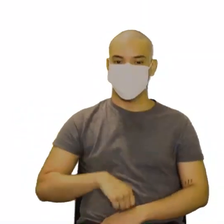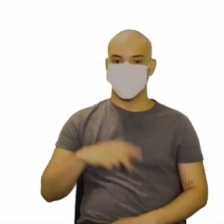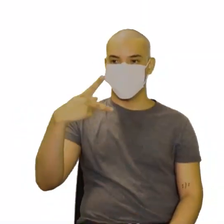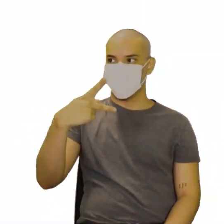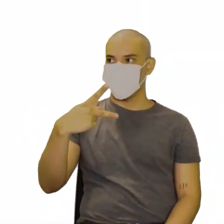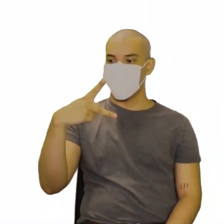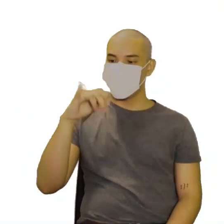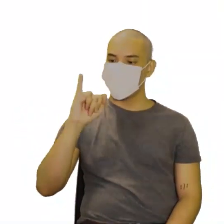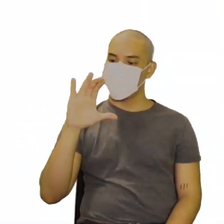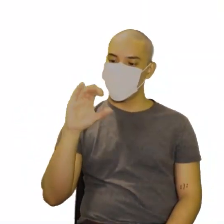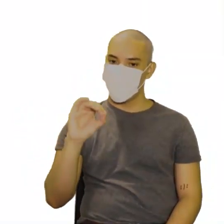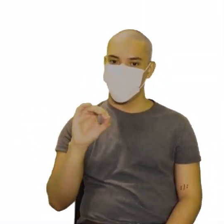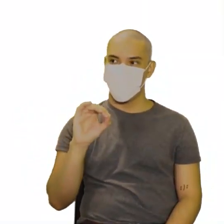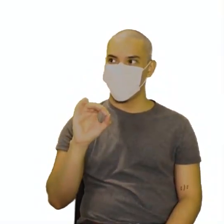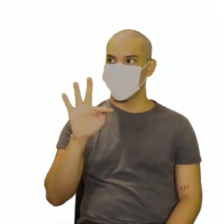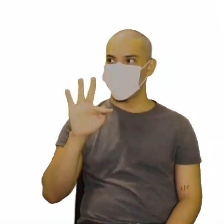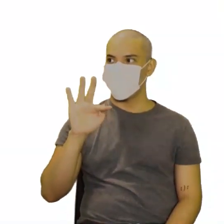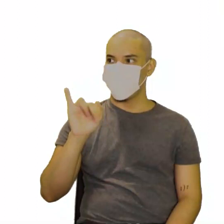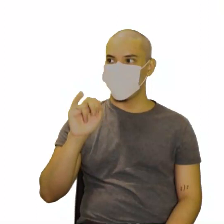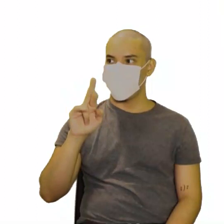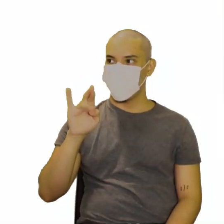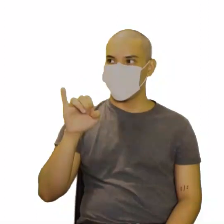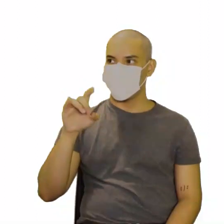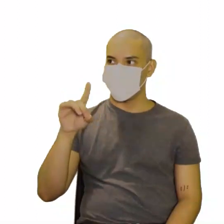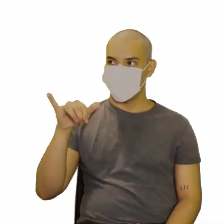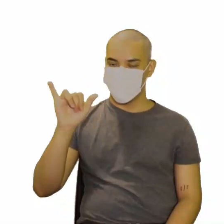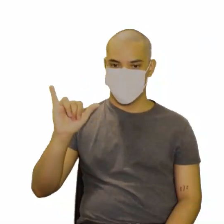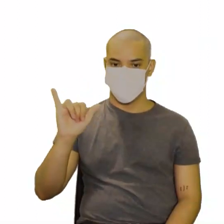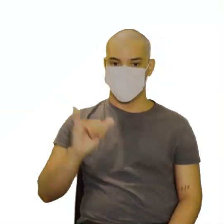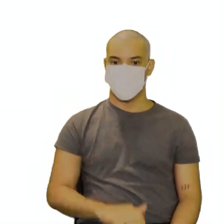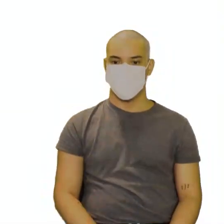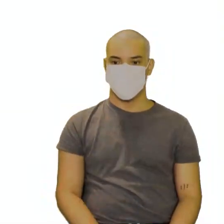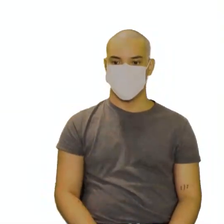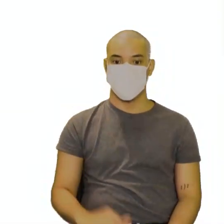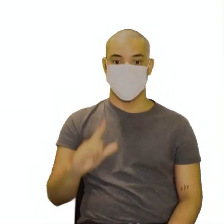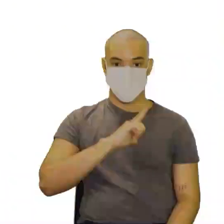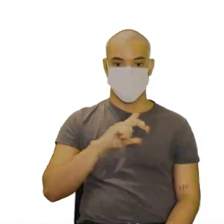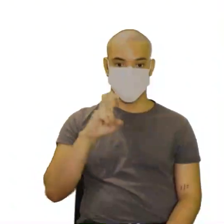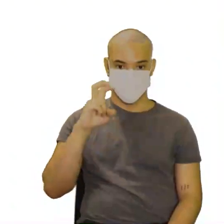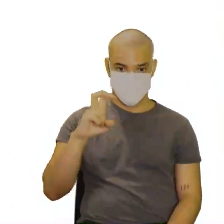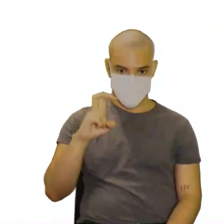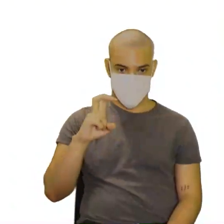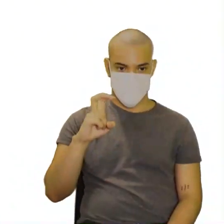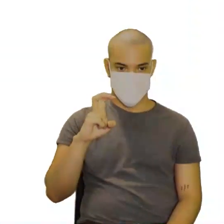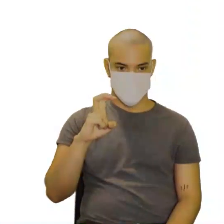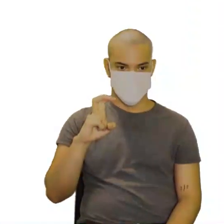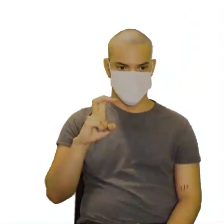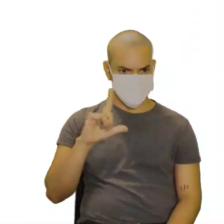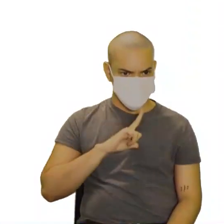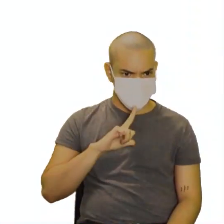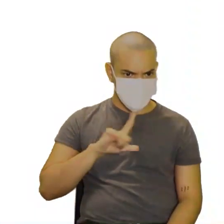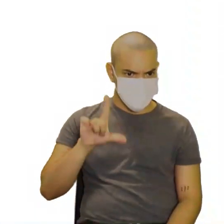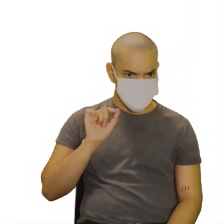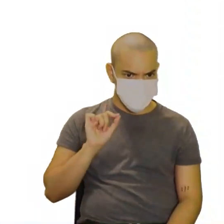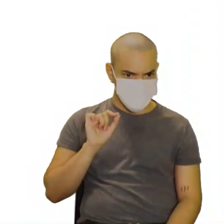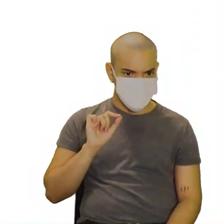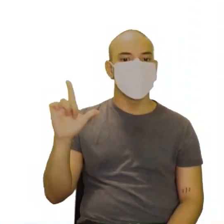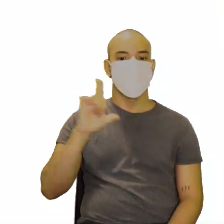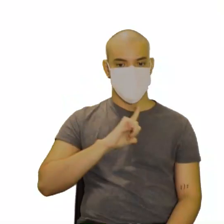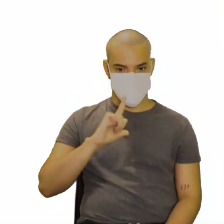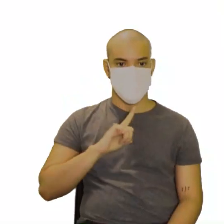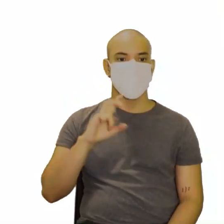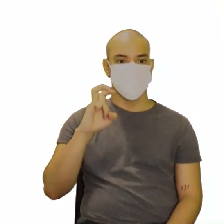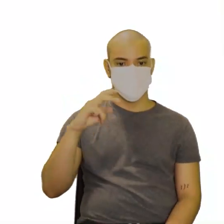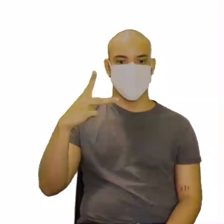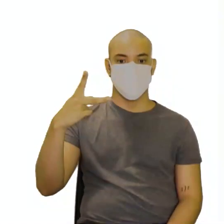É picofarad, é capacitância. Olha aqui, ó, 5 picofarad. Tem opção? Tem opção.